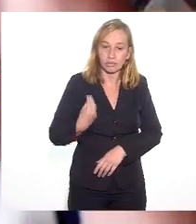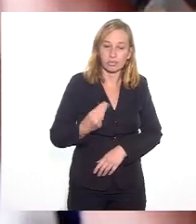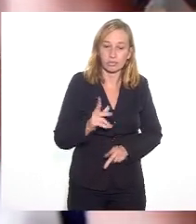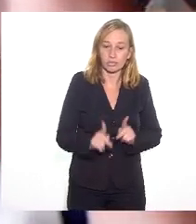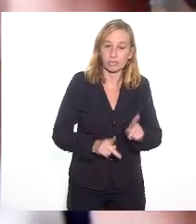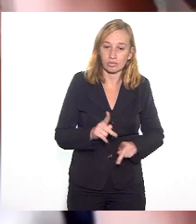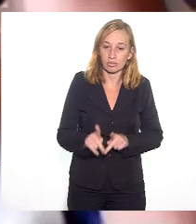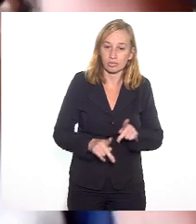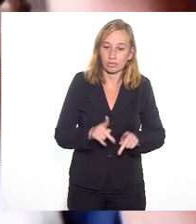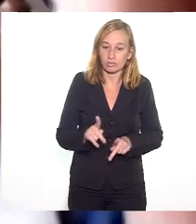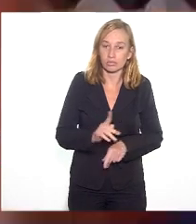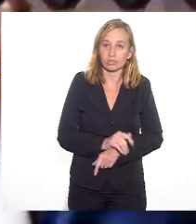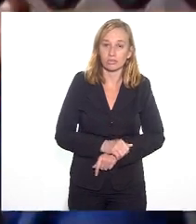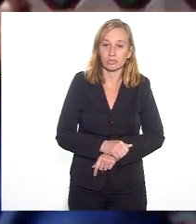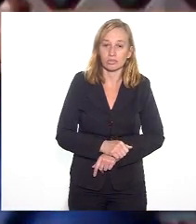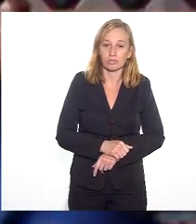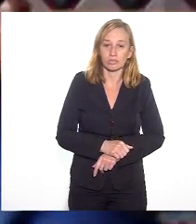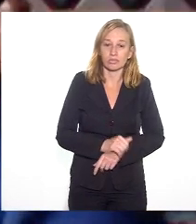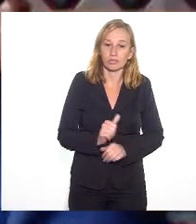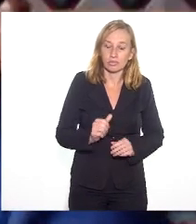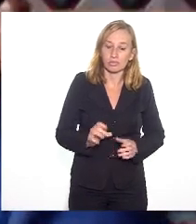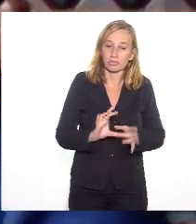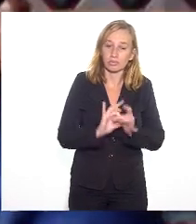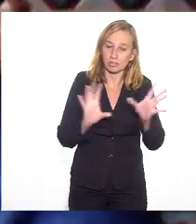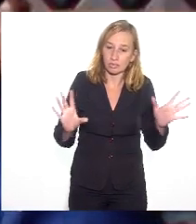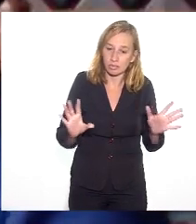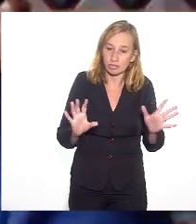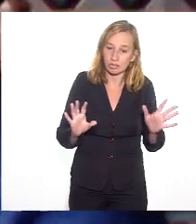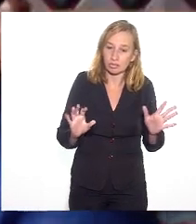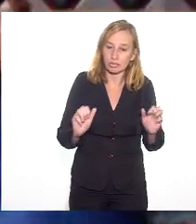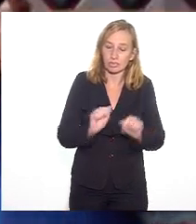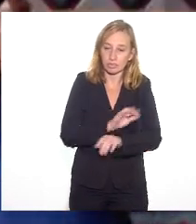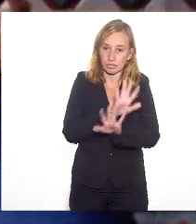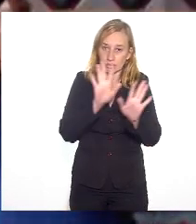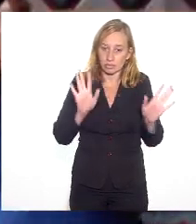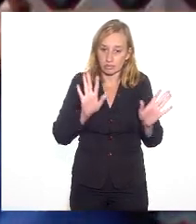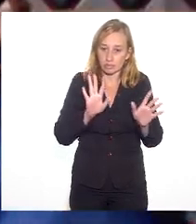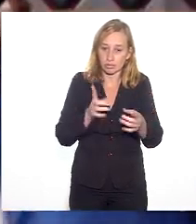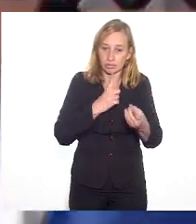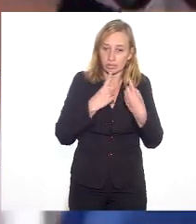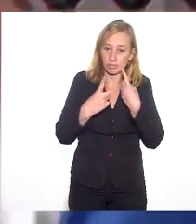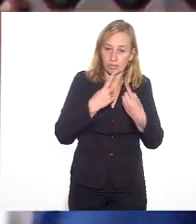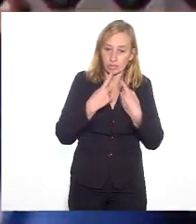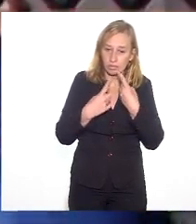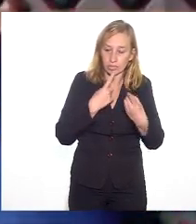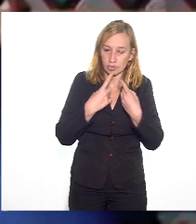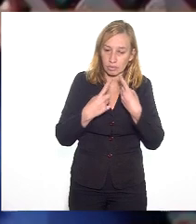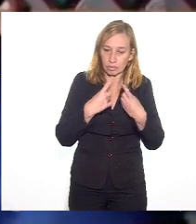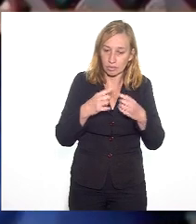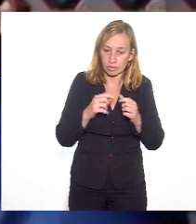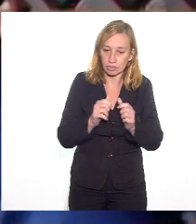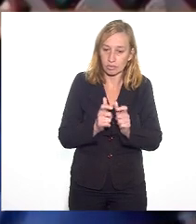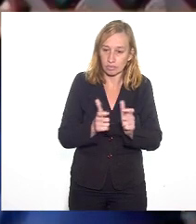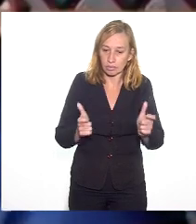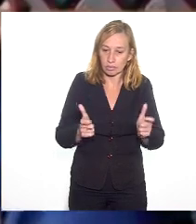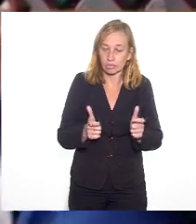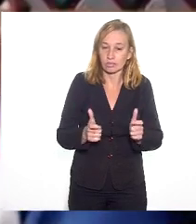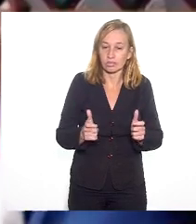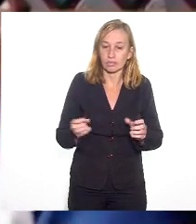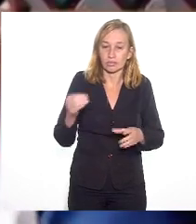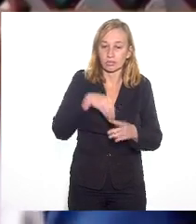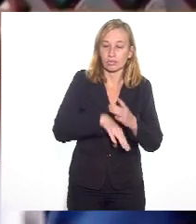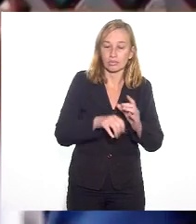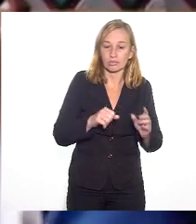população, mas de forma democrática, ampliada, transparente e discutida amplamente no corpo da